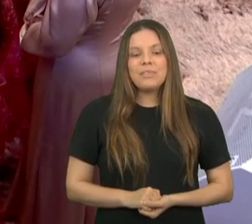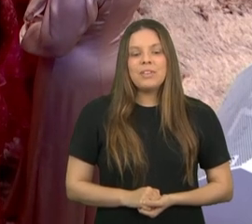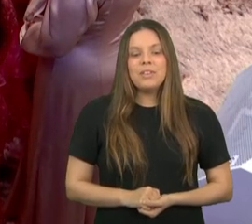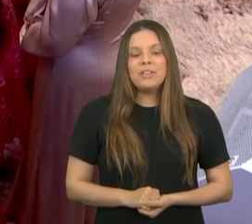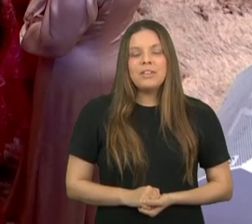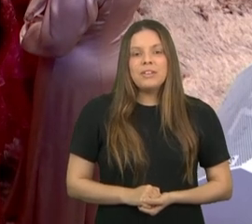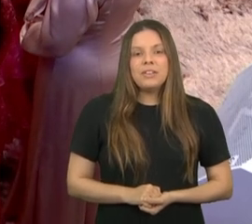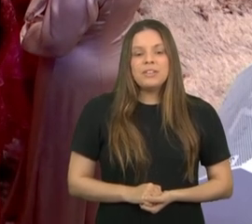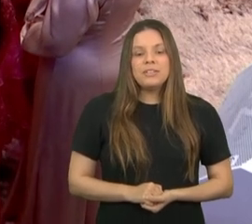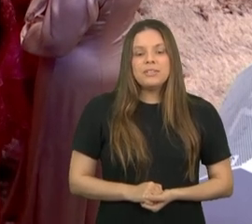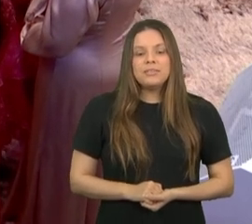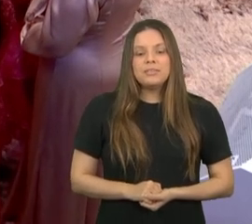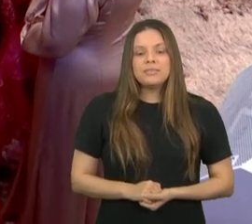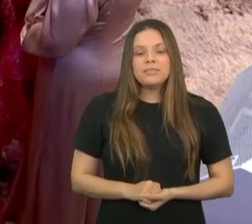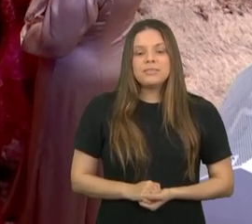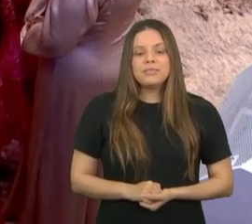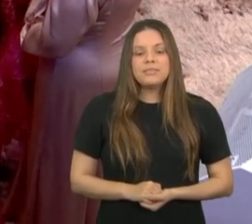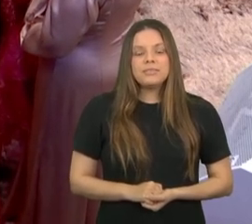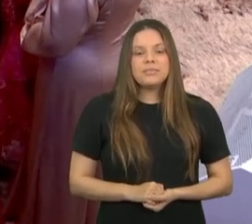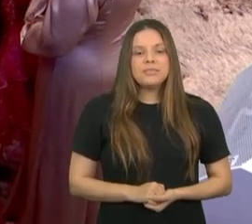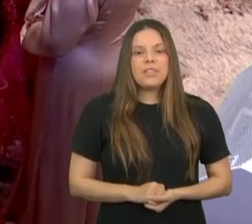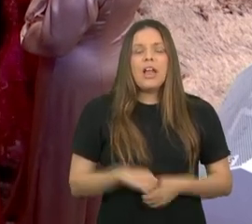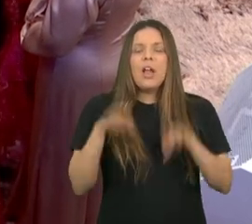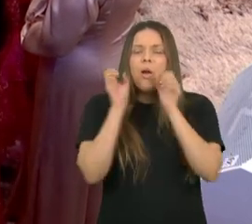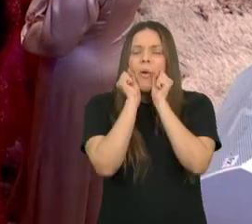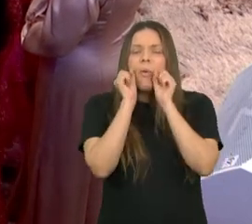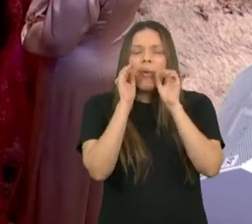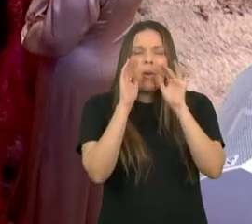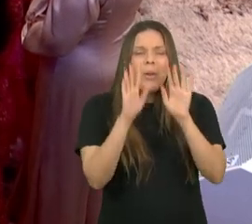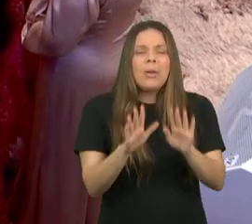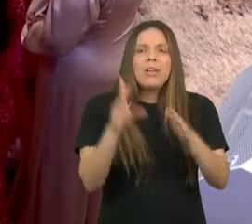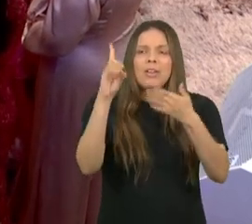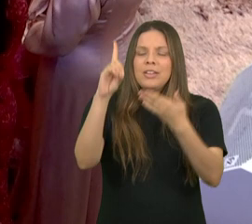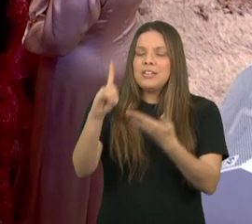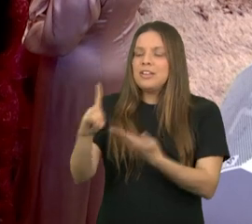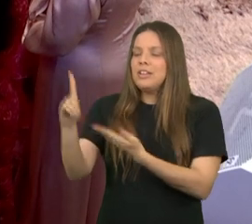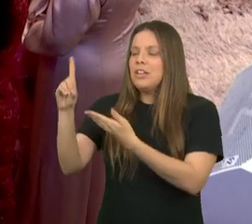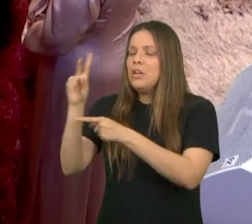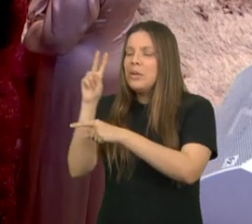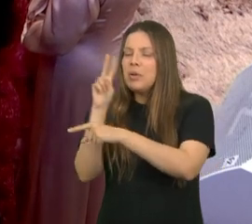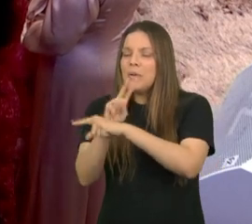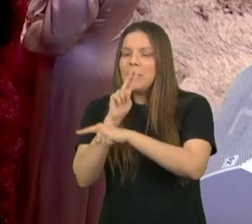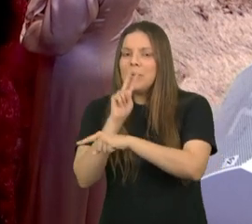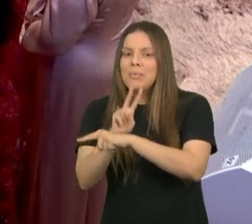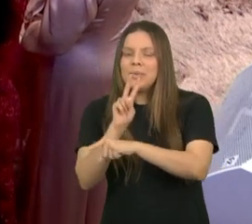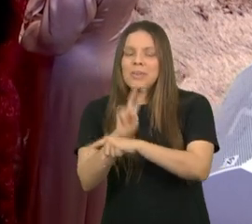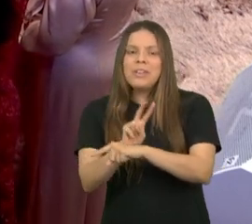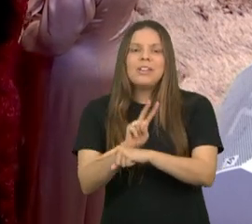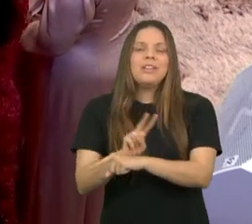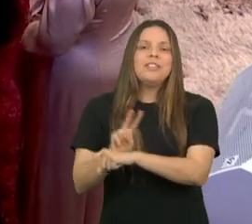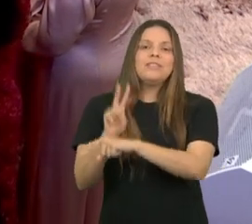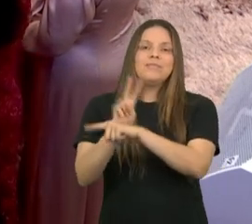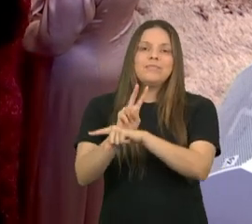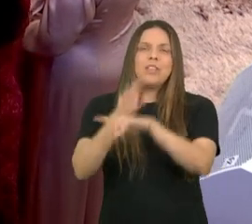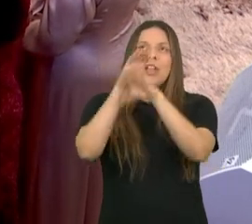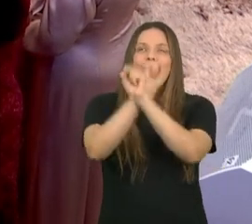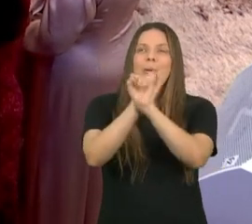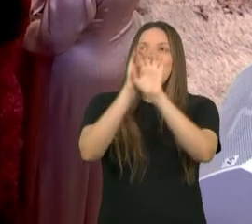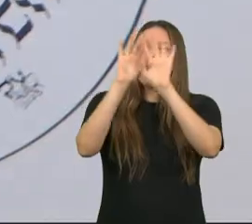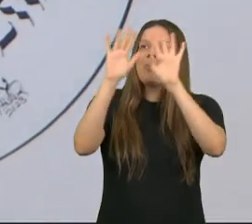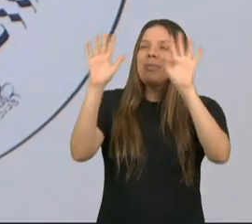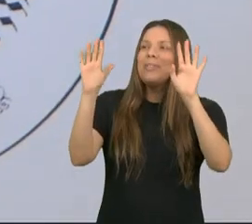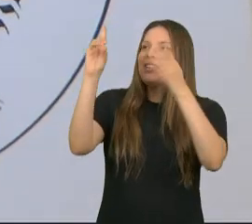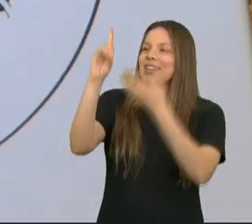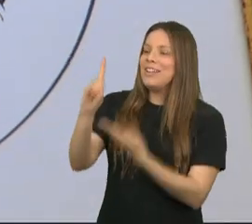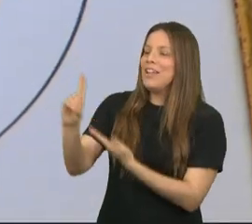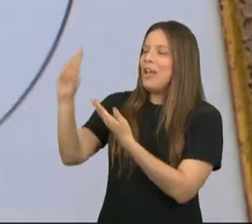shalom. Amém. Abençoe-te Adonai e guarde-te. Brilhe Adonai em tua face